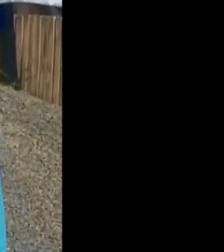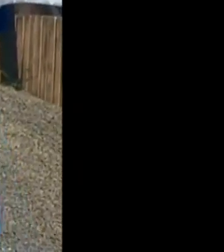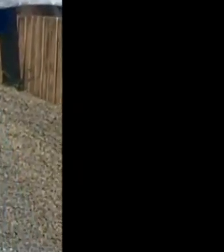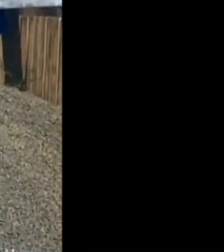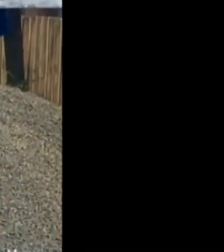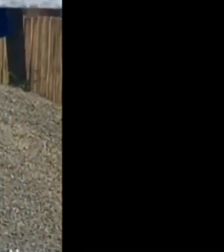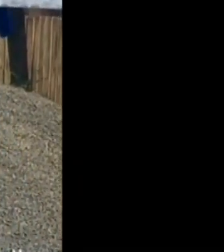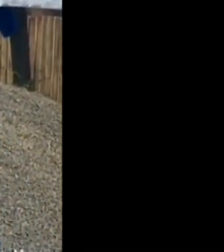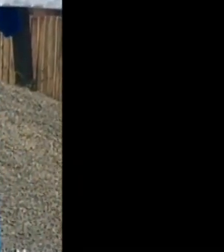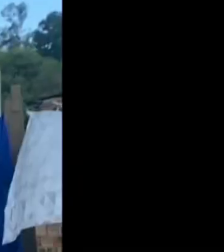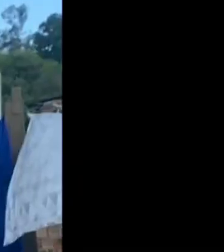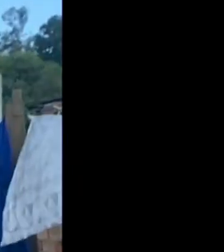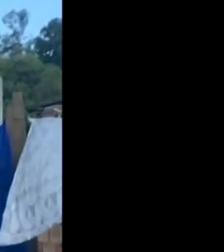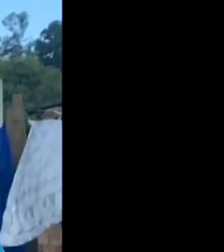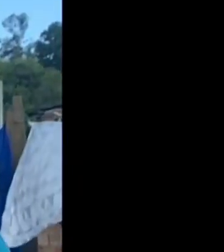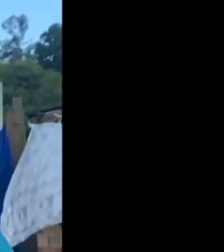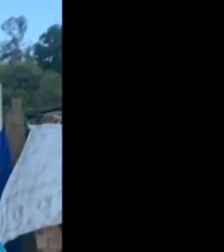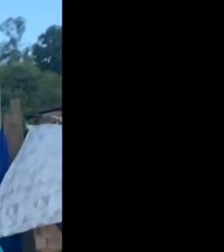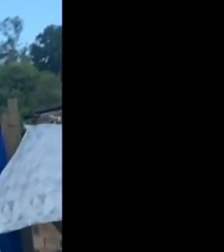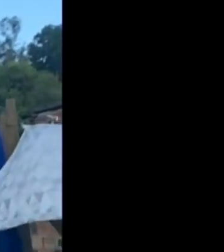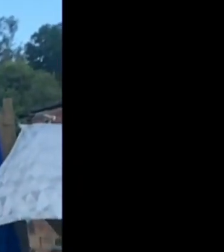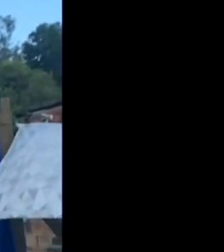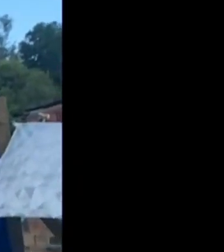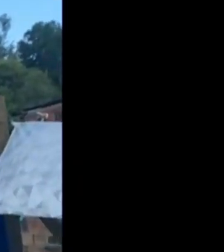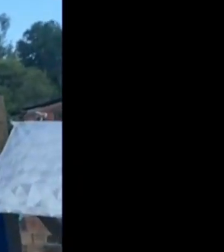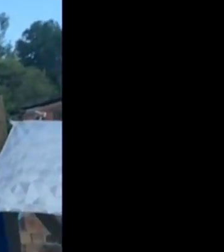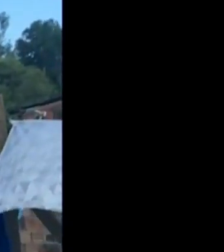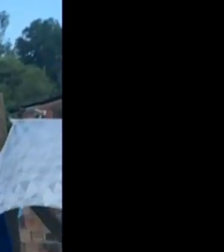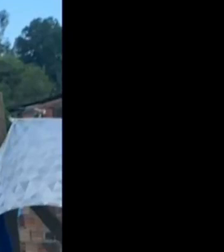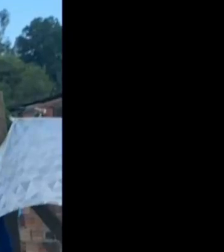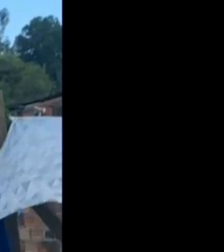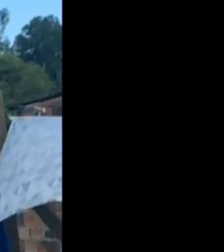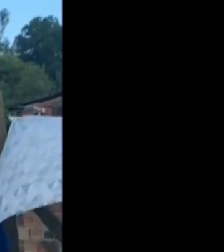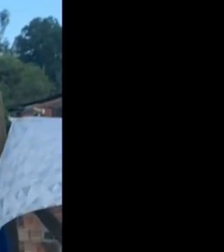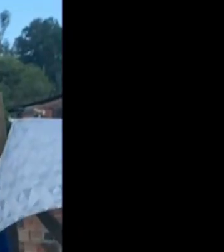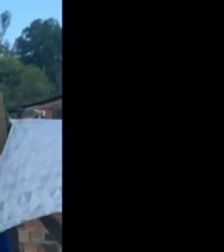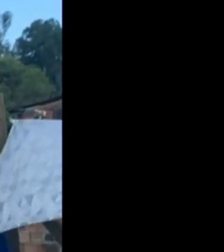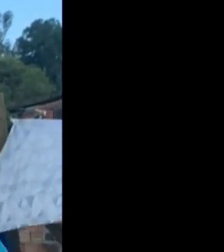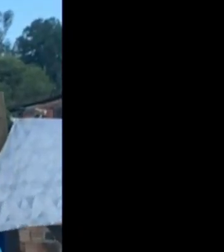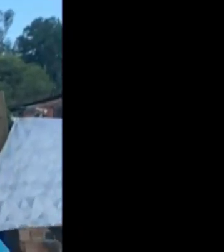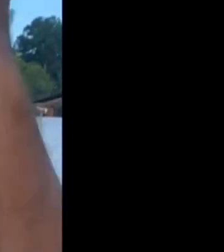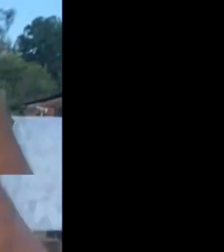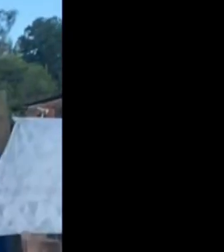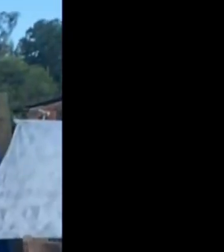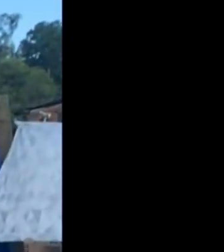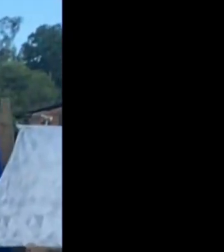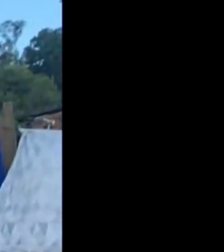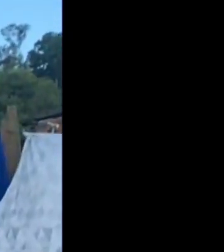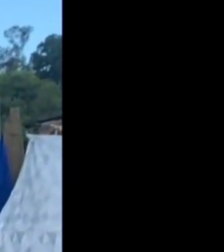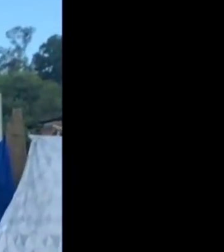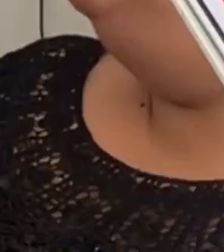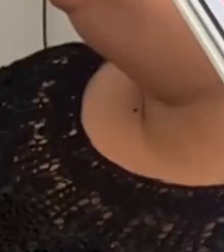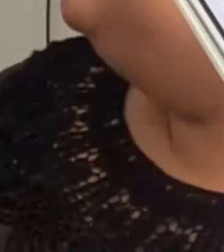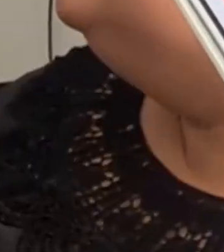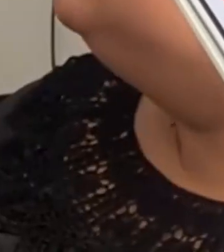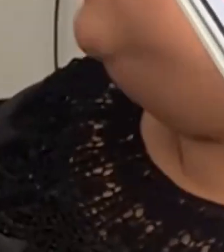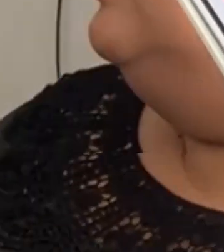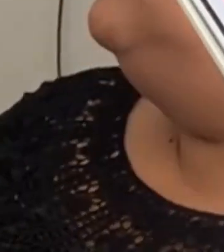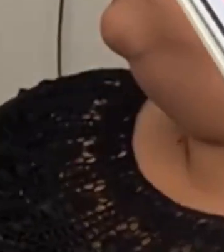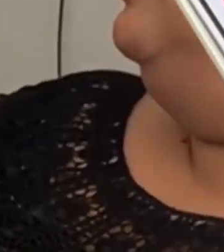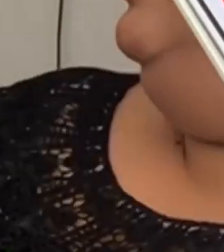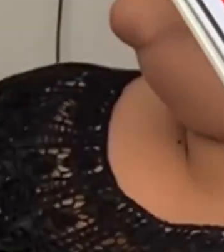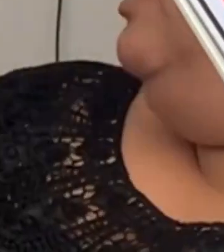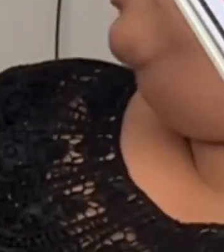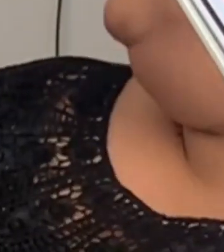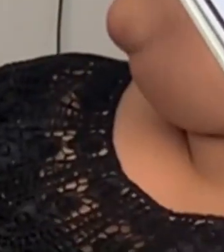já agilizar para não ter que estar fazendo toda a volta, porque daí é ruim de fazer uma volta toda para poder chegar ali em cima. Que não tem